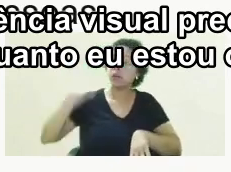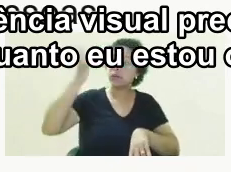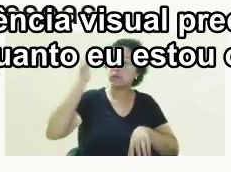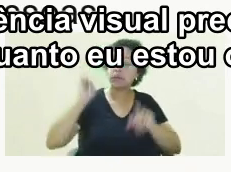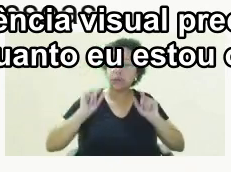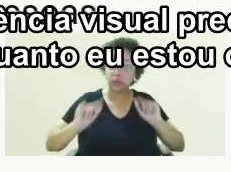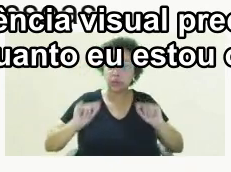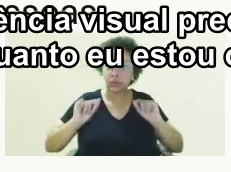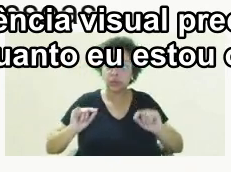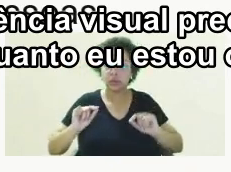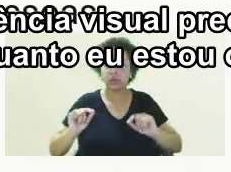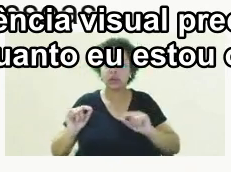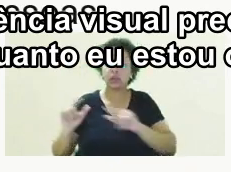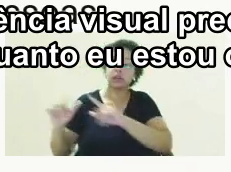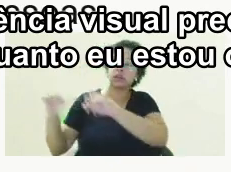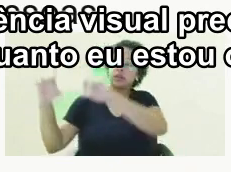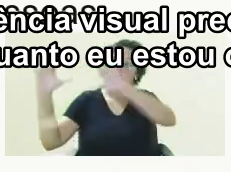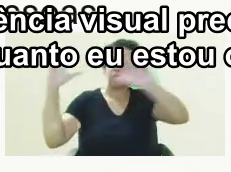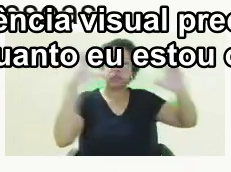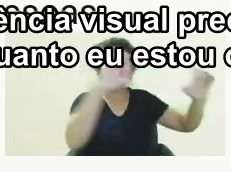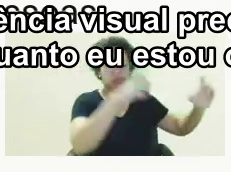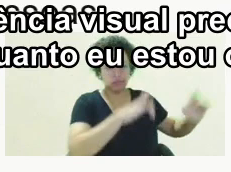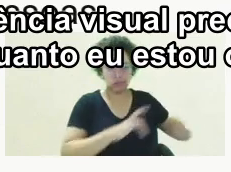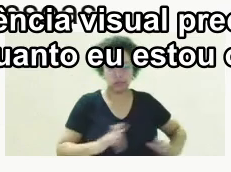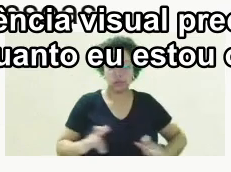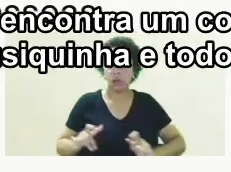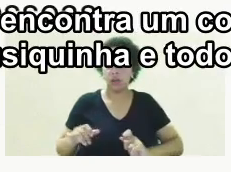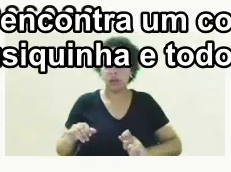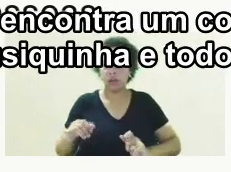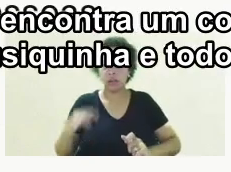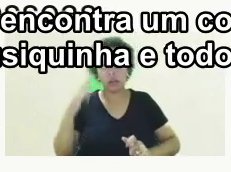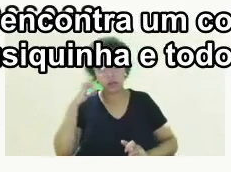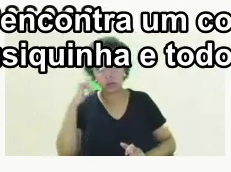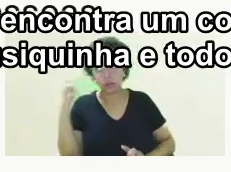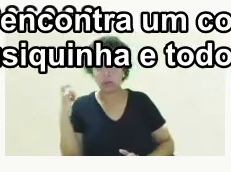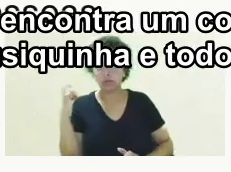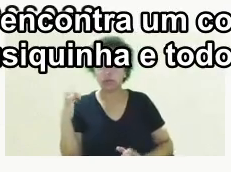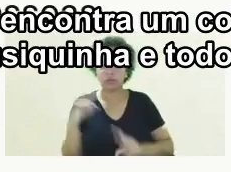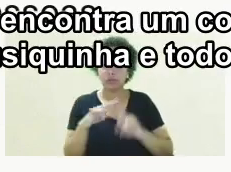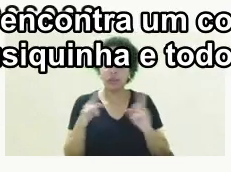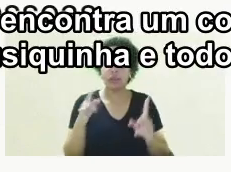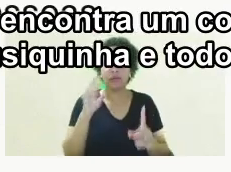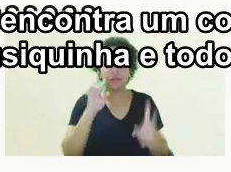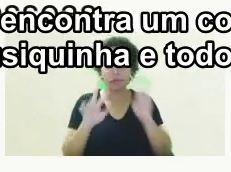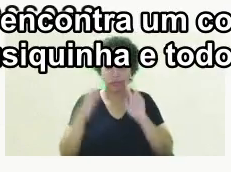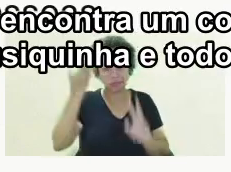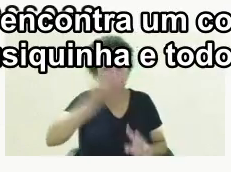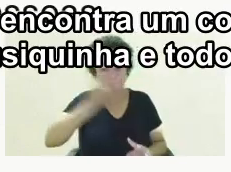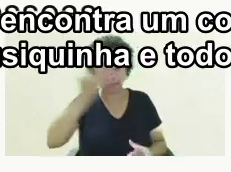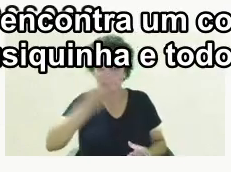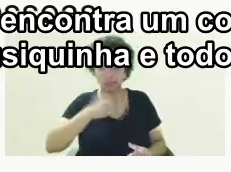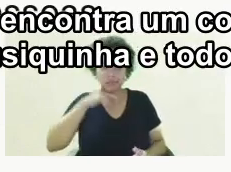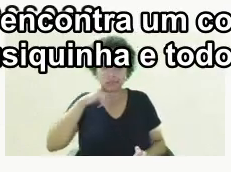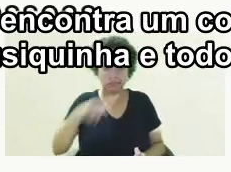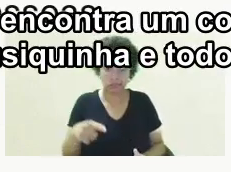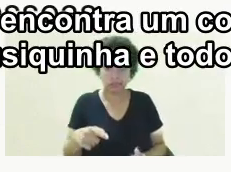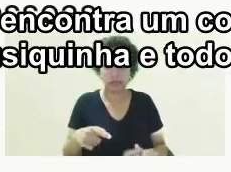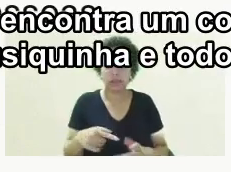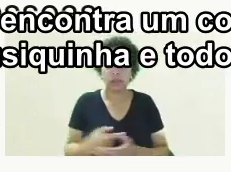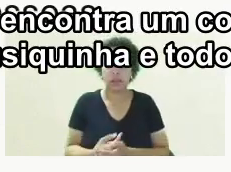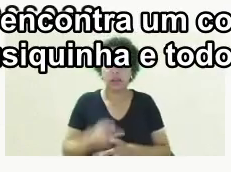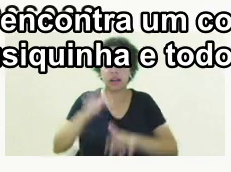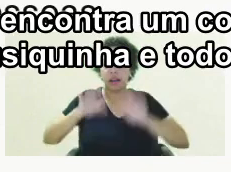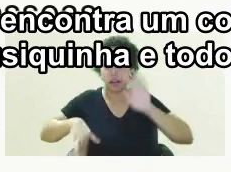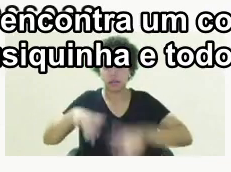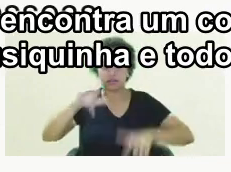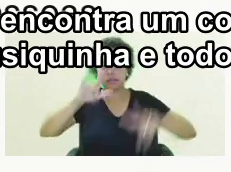de visual enquanto eu estou ouvindo aqueles sons. Às vezes a gente encontra um